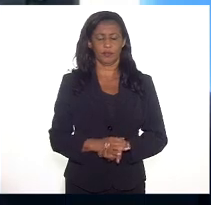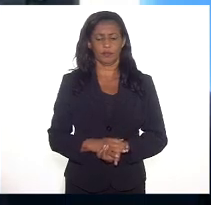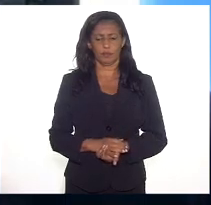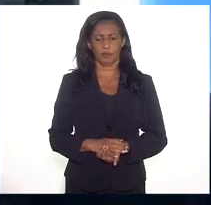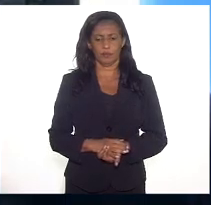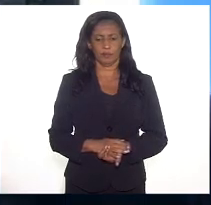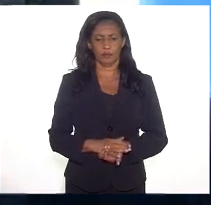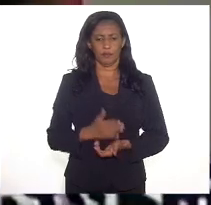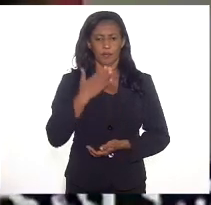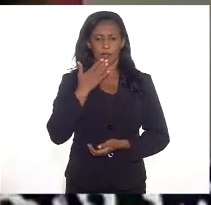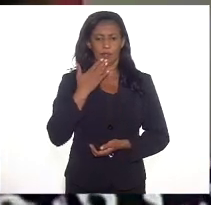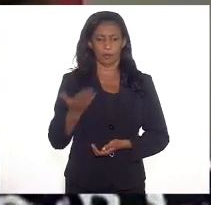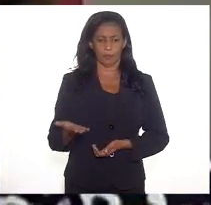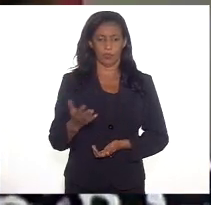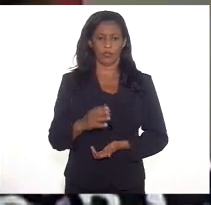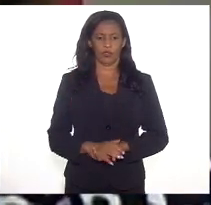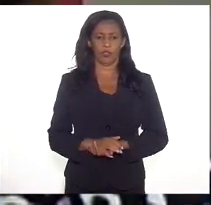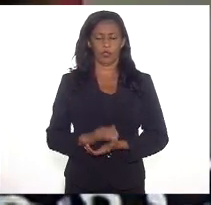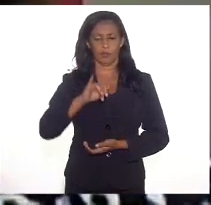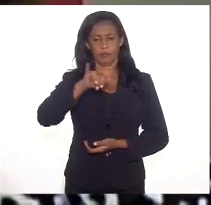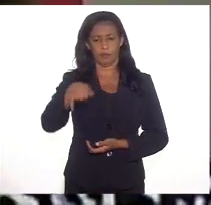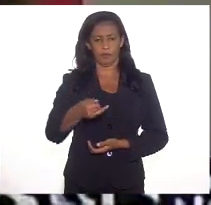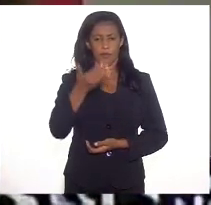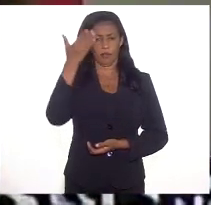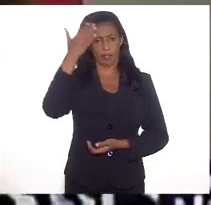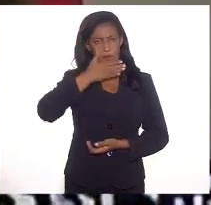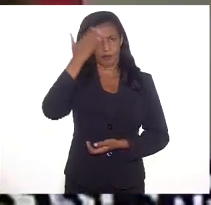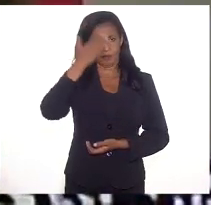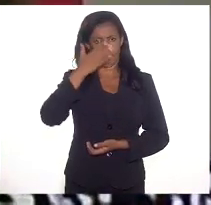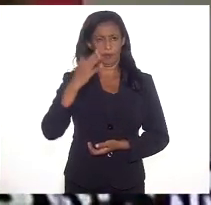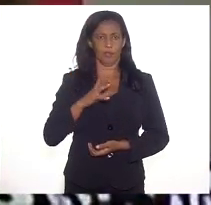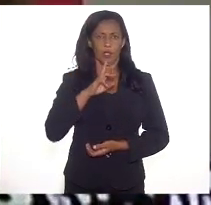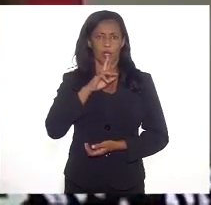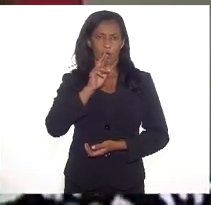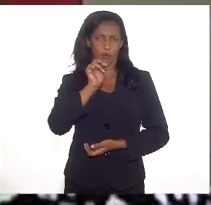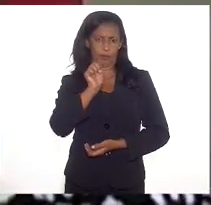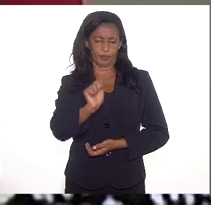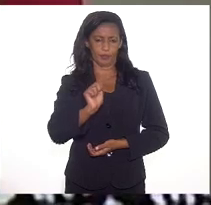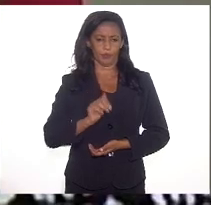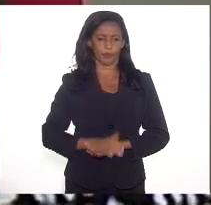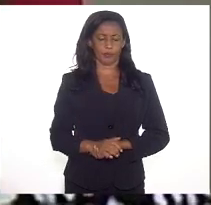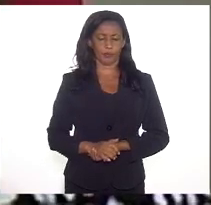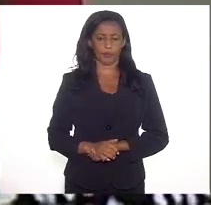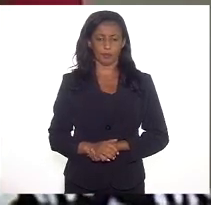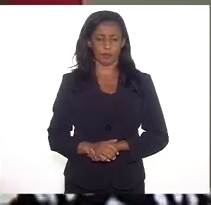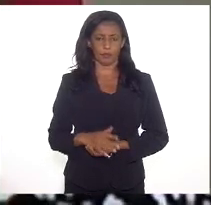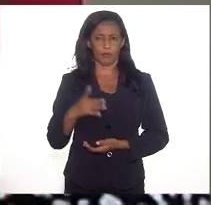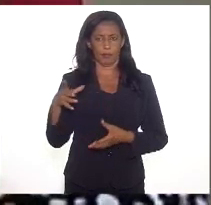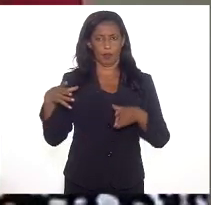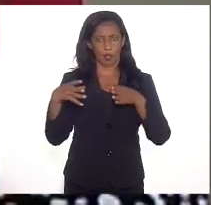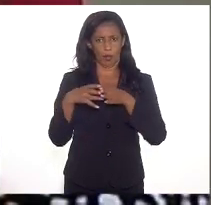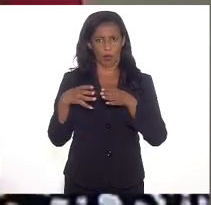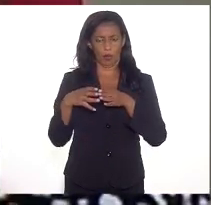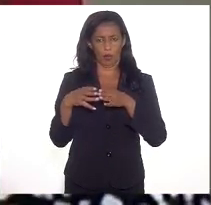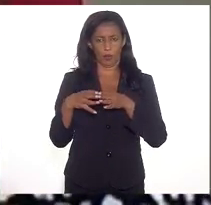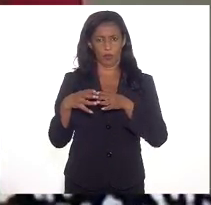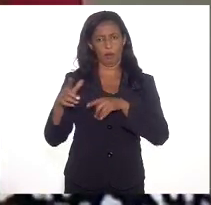Desculpa. Pedi aí a aproveitar a presença do deputado Rodrigo Amorim, que preside a Comissão de